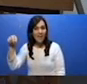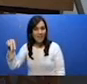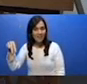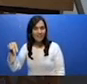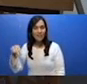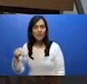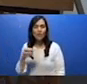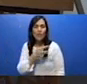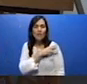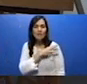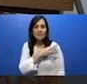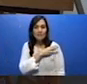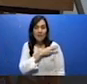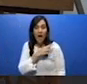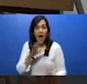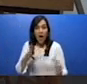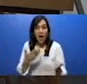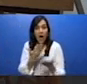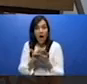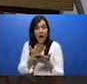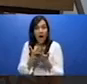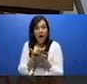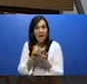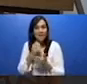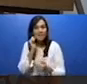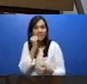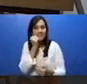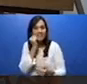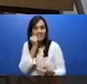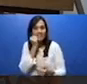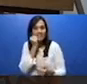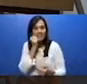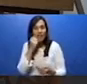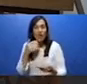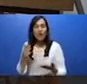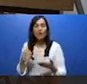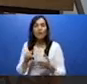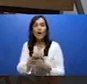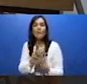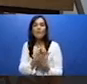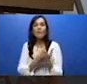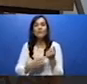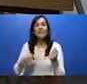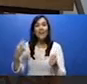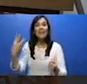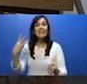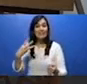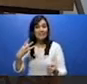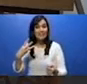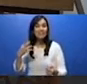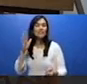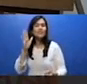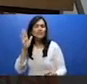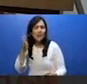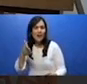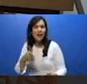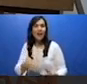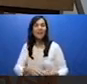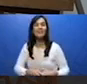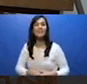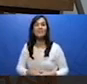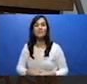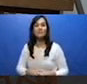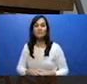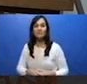para trabalharmos a aula de ciências no nosso caderno número 3 já, né? Já estamos entrando no